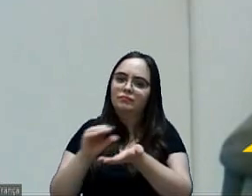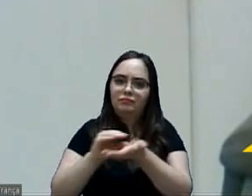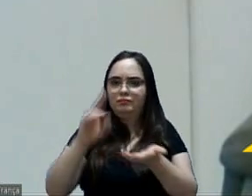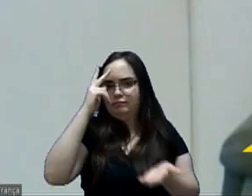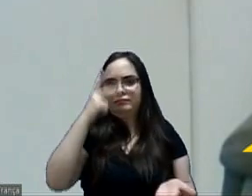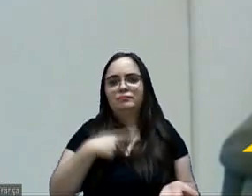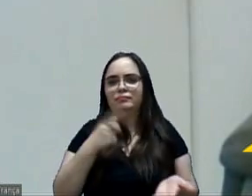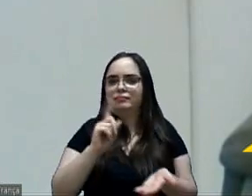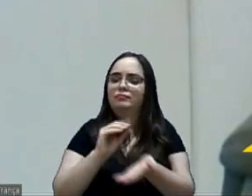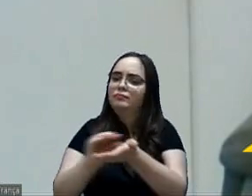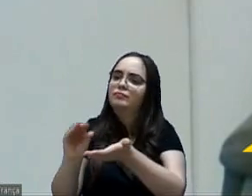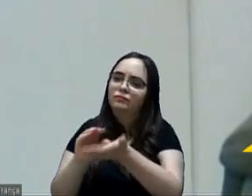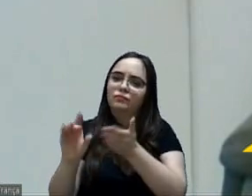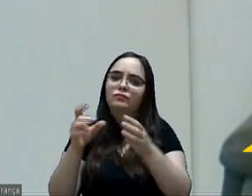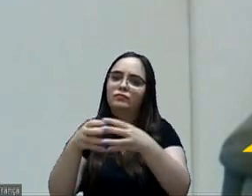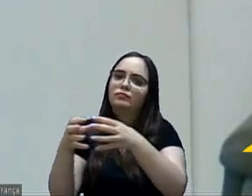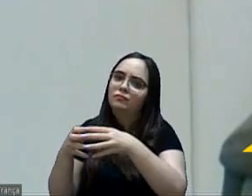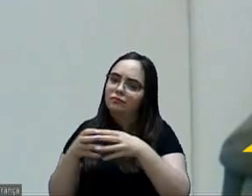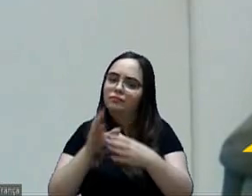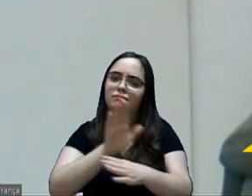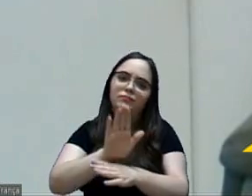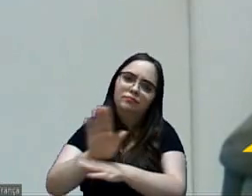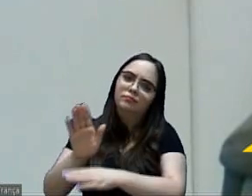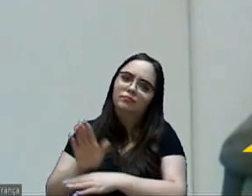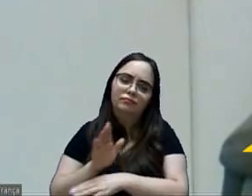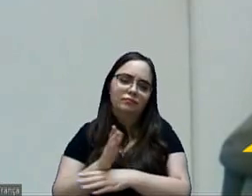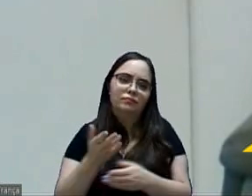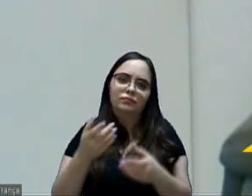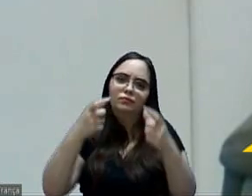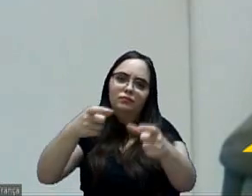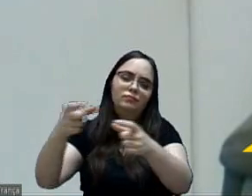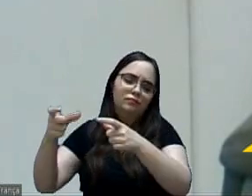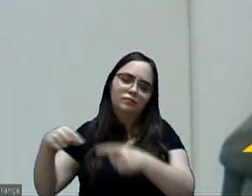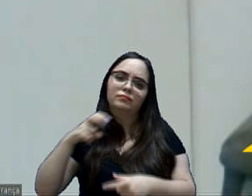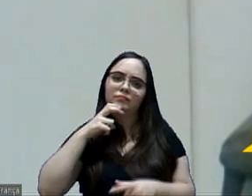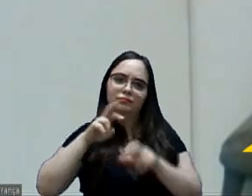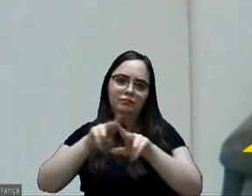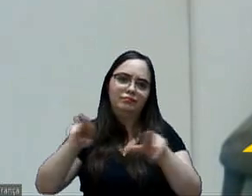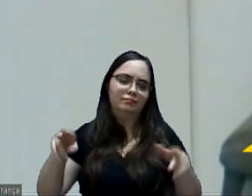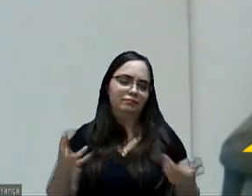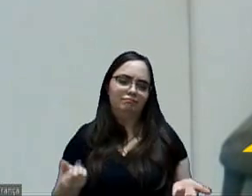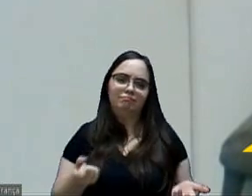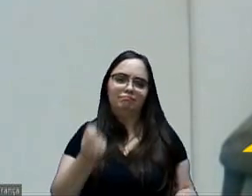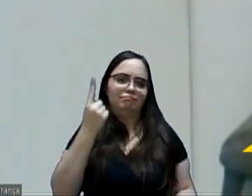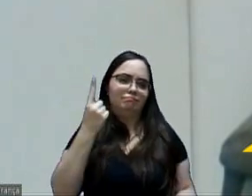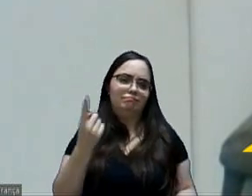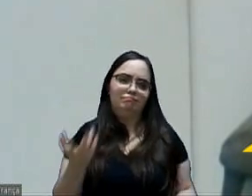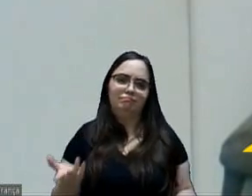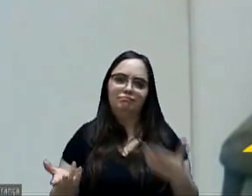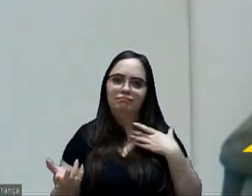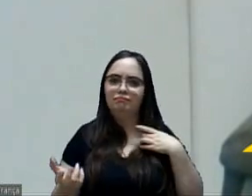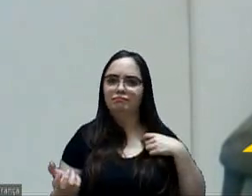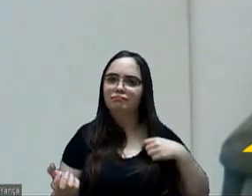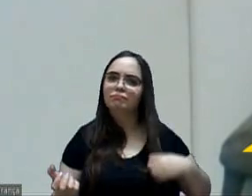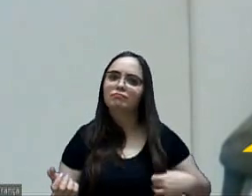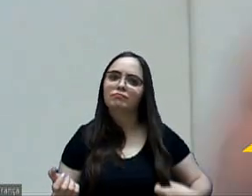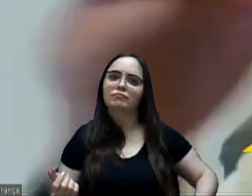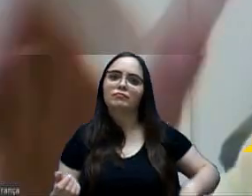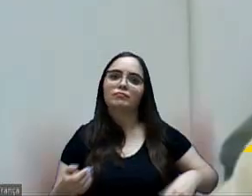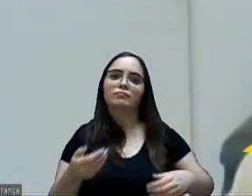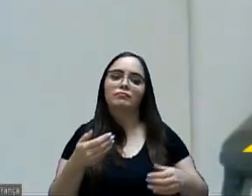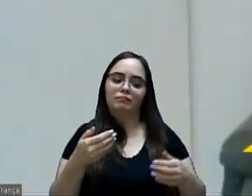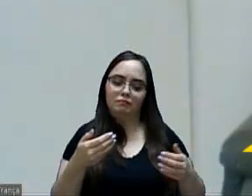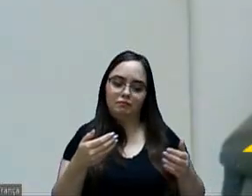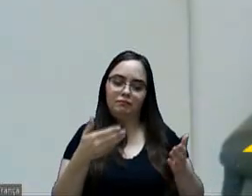As emendas é para as entidades, as emendas é para os bairros. Entendeu? Foi muito estranho, foi muita coincidência. Quer dizer, perde uma votação que